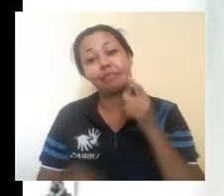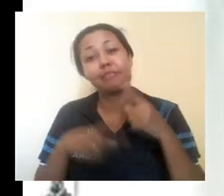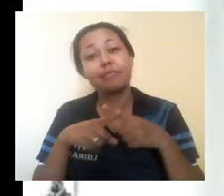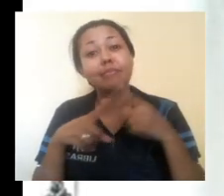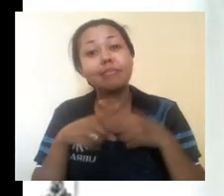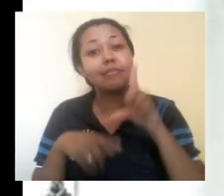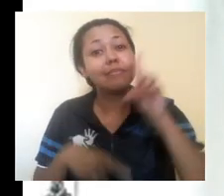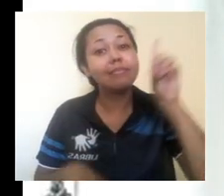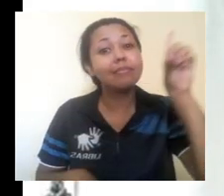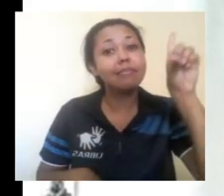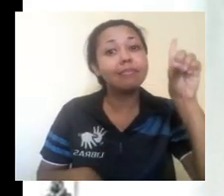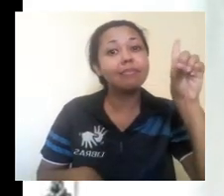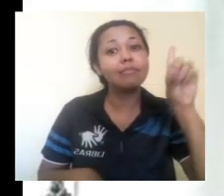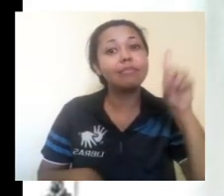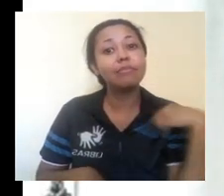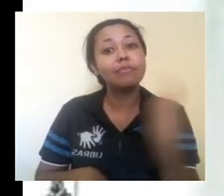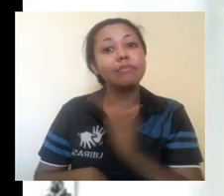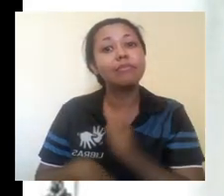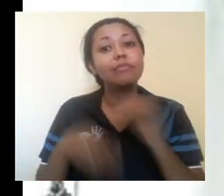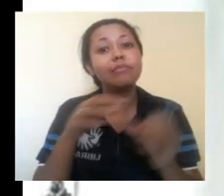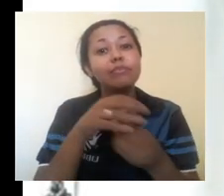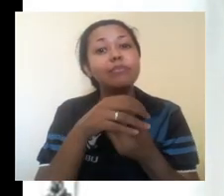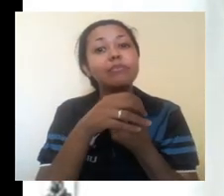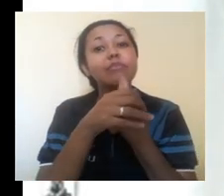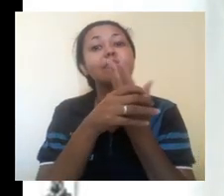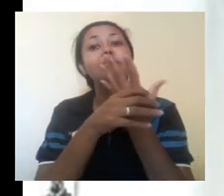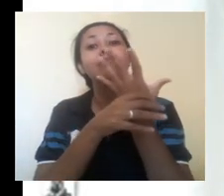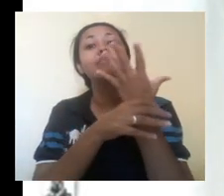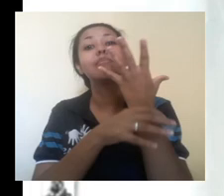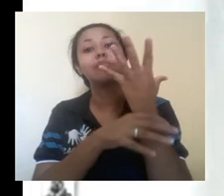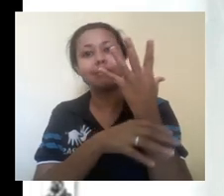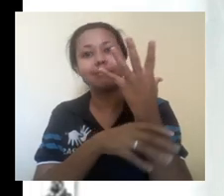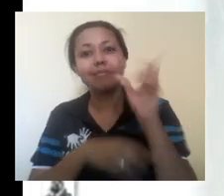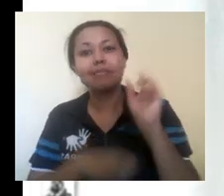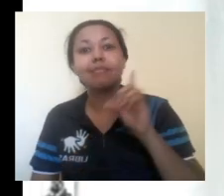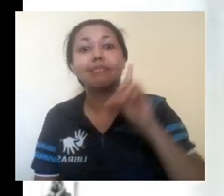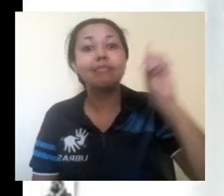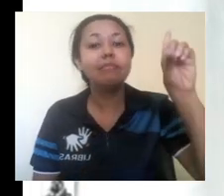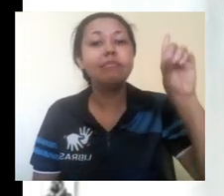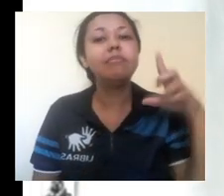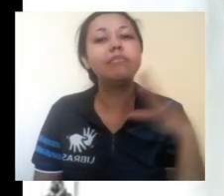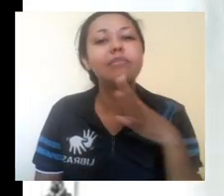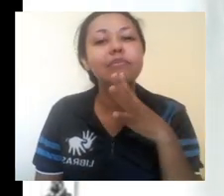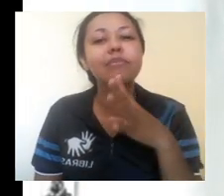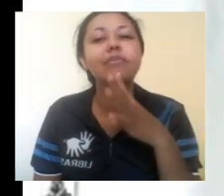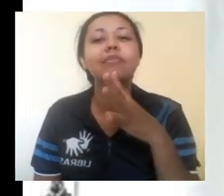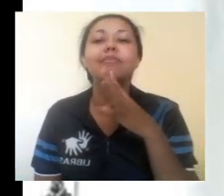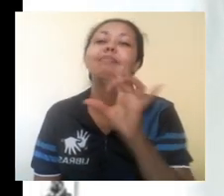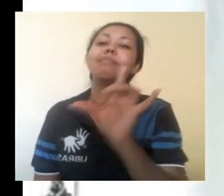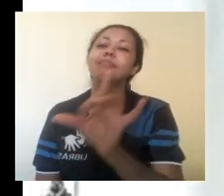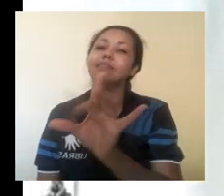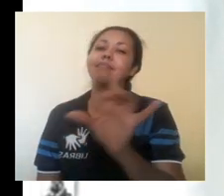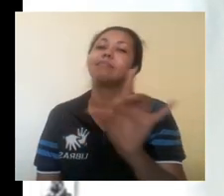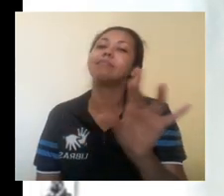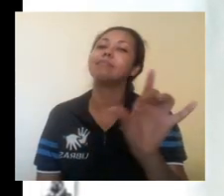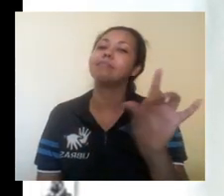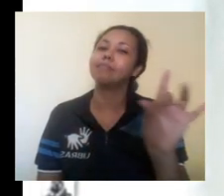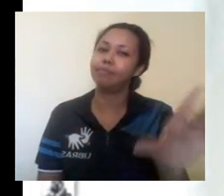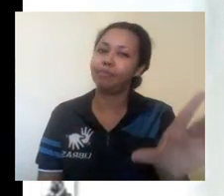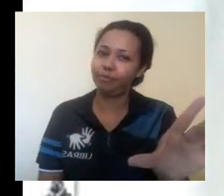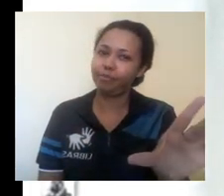nós. Então, o Senhor, ele chama, né? Ou coloca você em